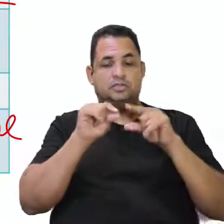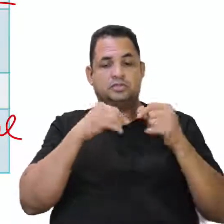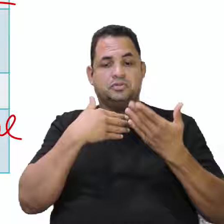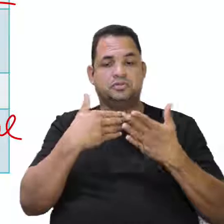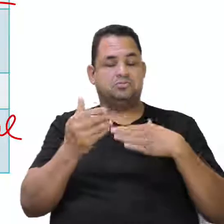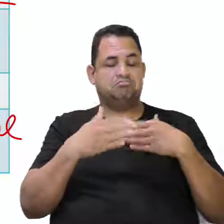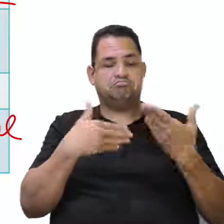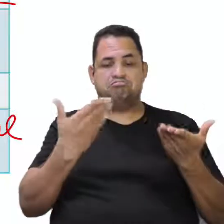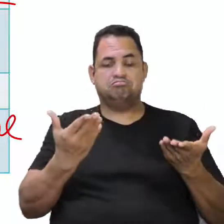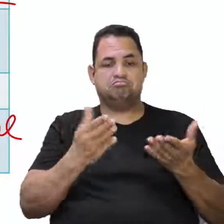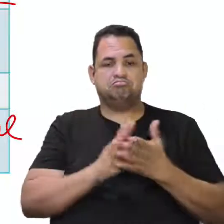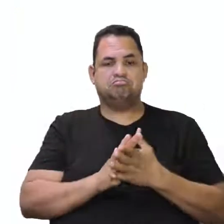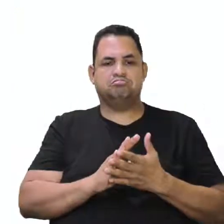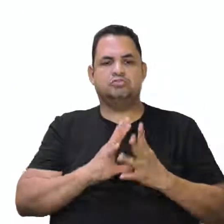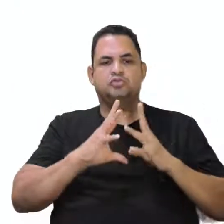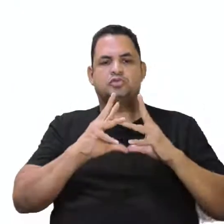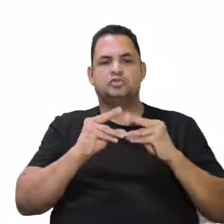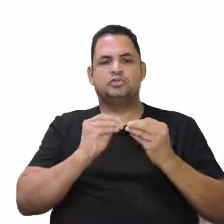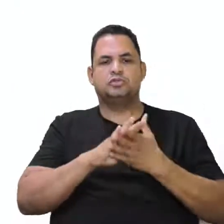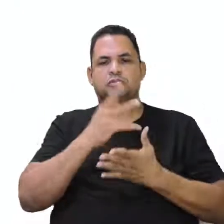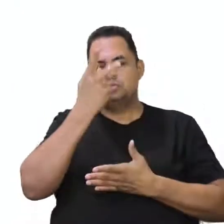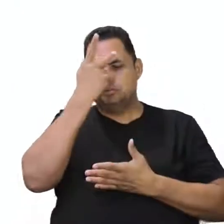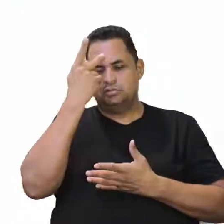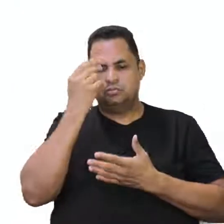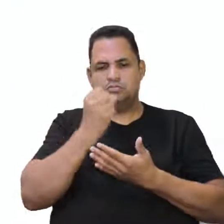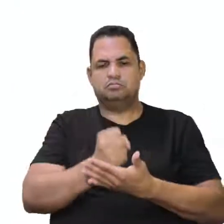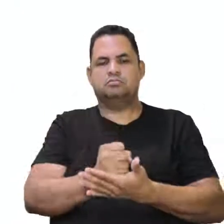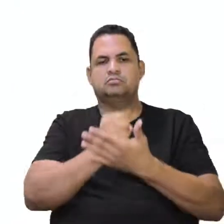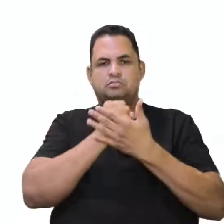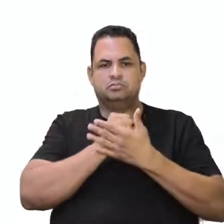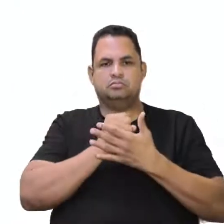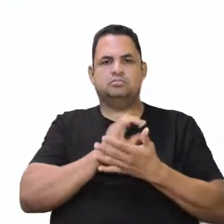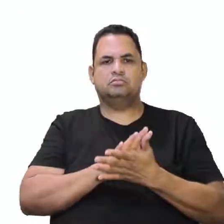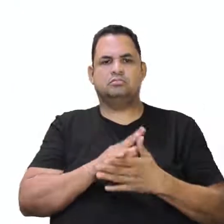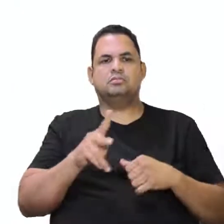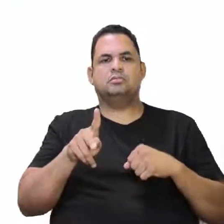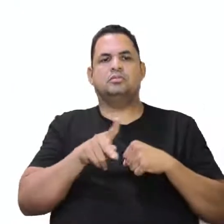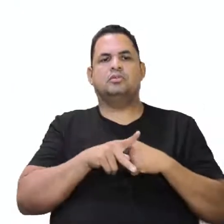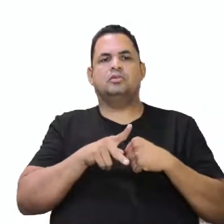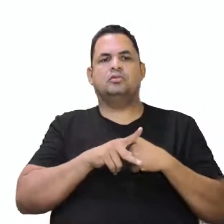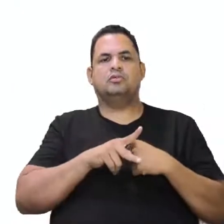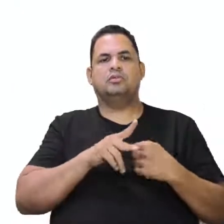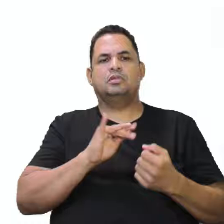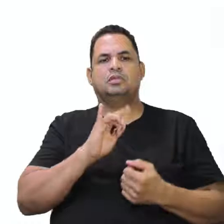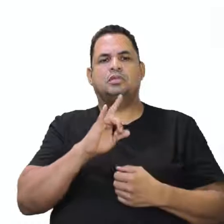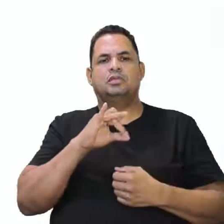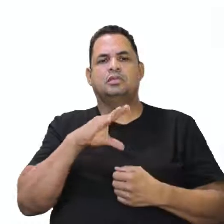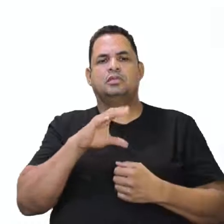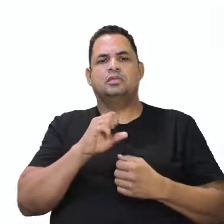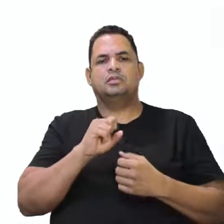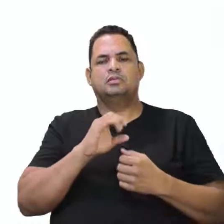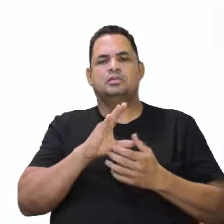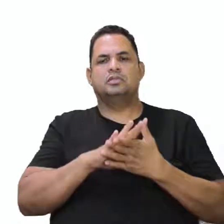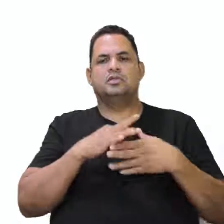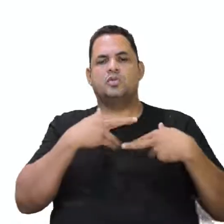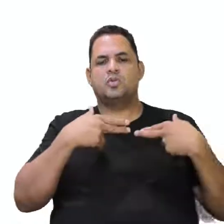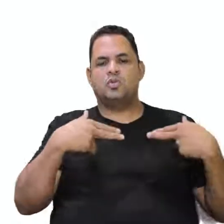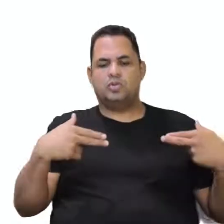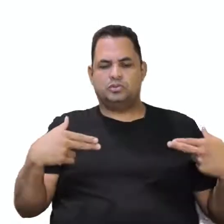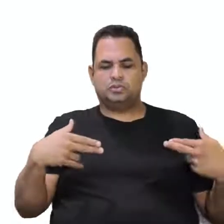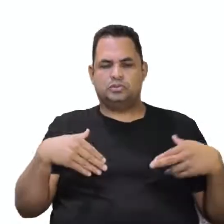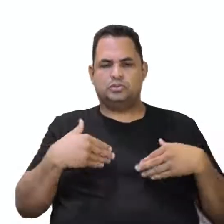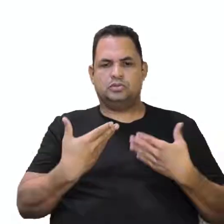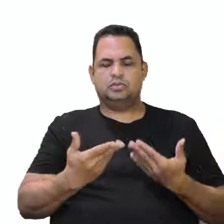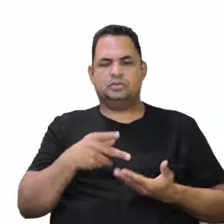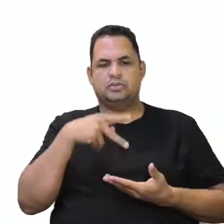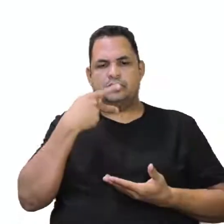preferência. Todo mundo pode me ajudar. Vamos seguir. Agora, os pronomes definidos com a ideia de thing, coisas. Quando